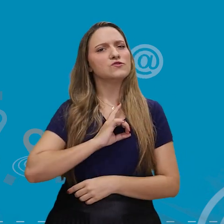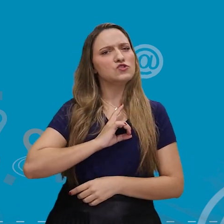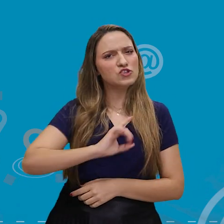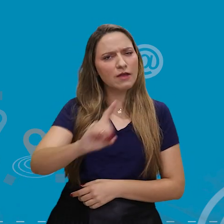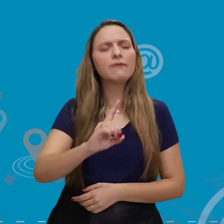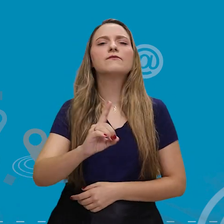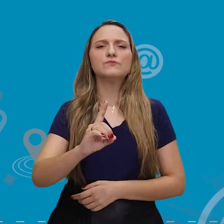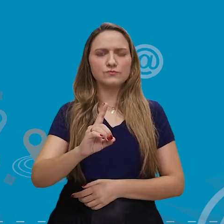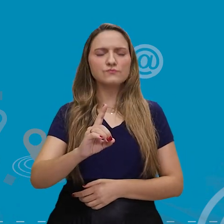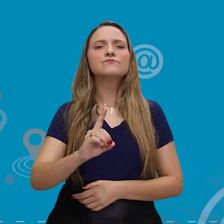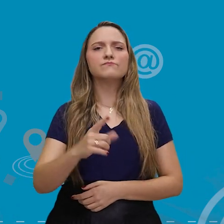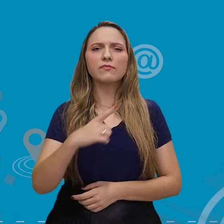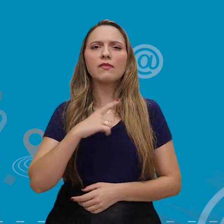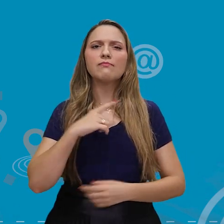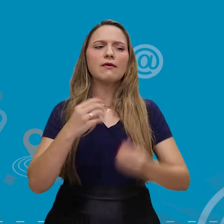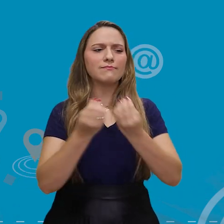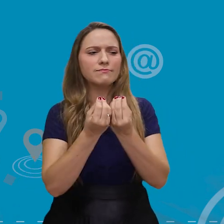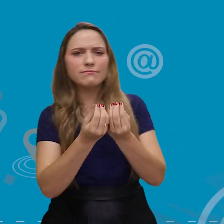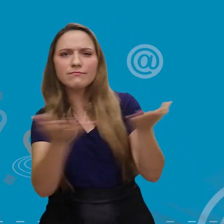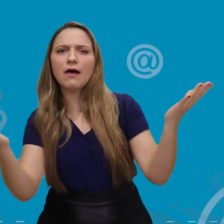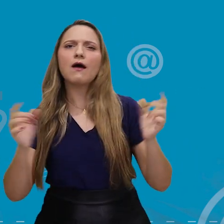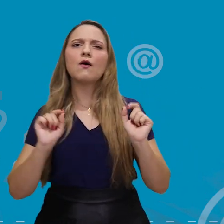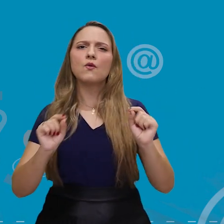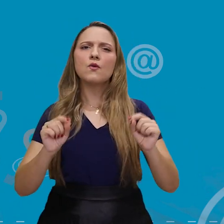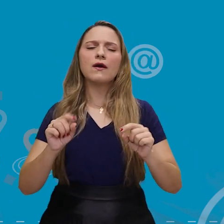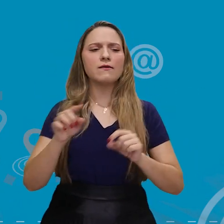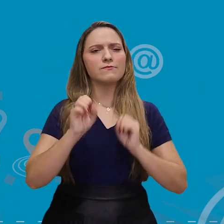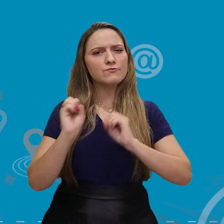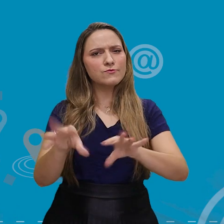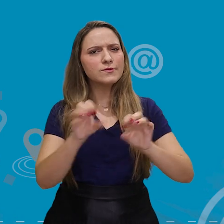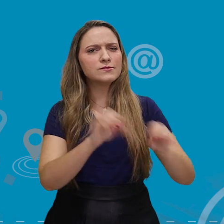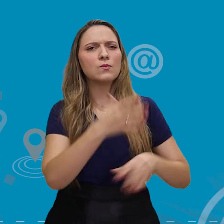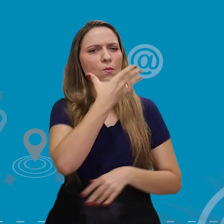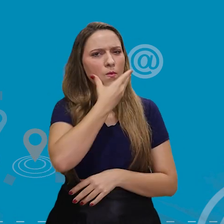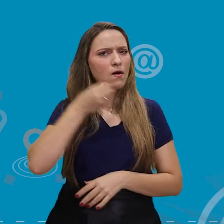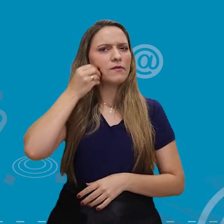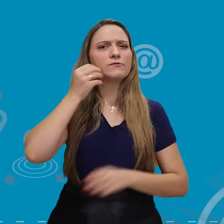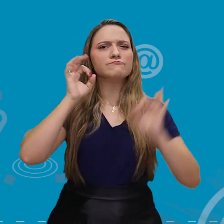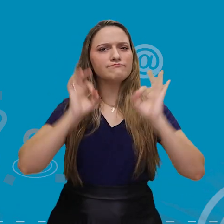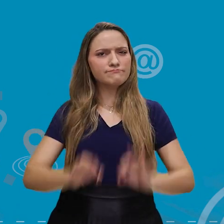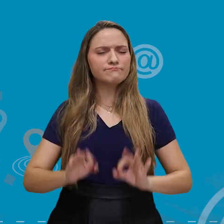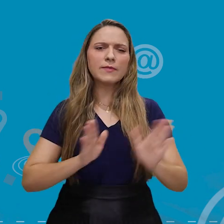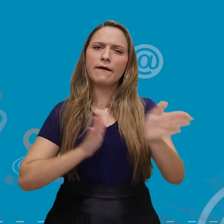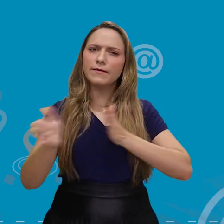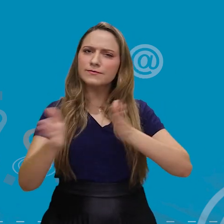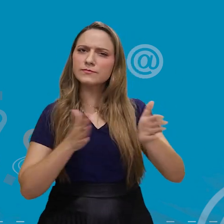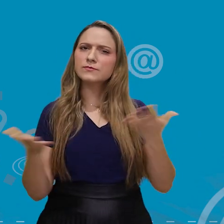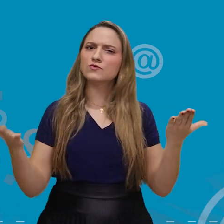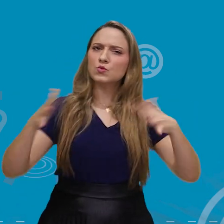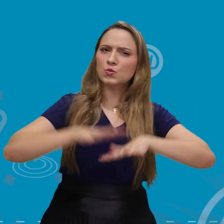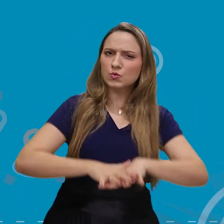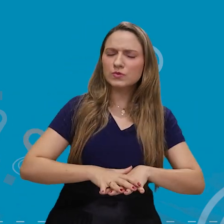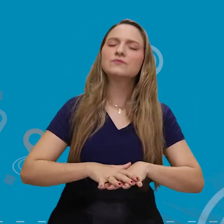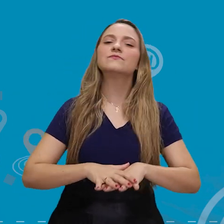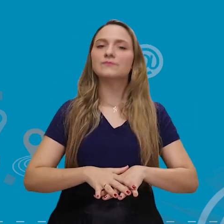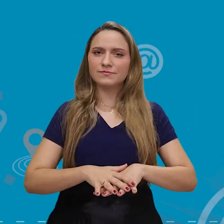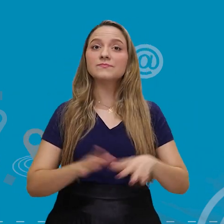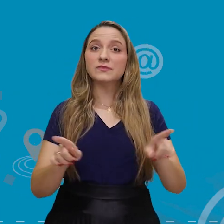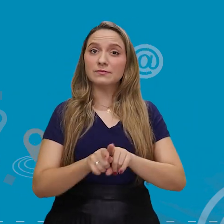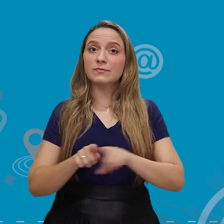o direito de receber uma educação de qualidade, acessível,